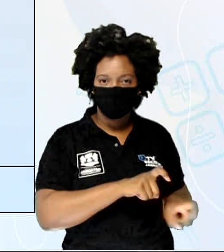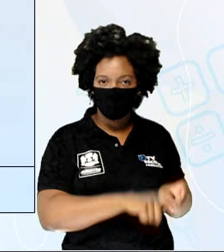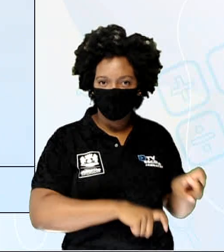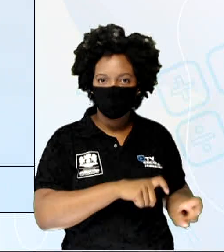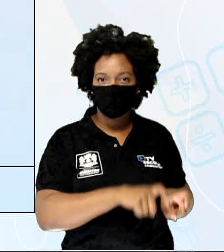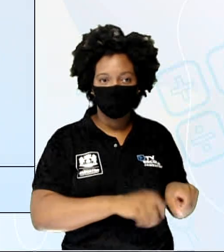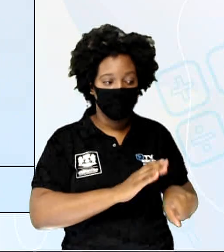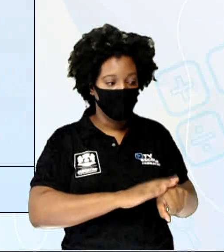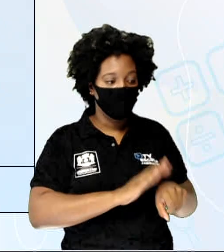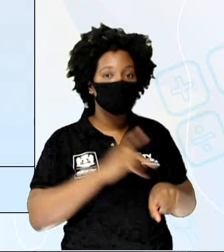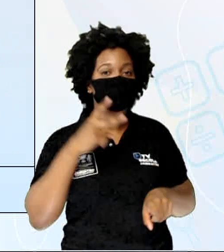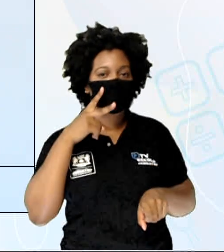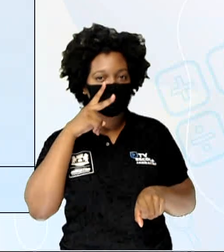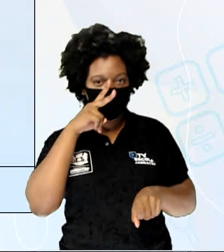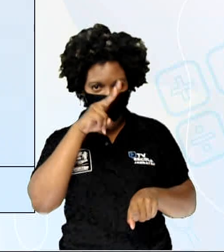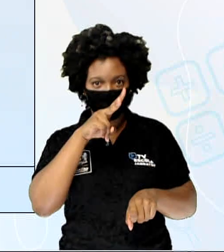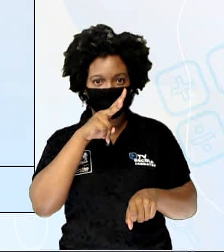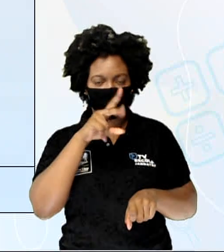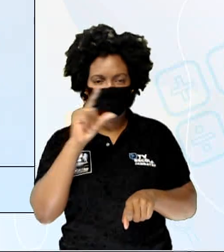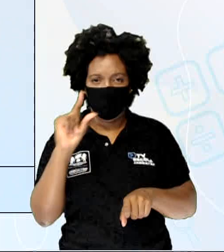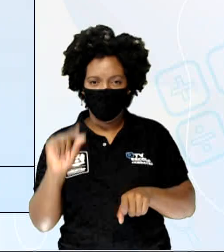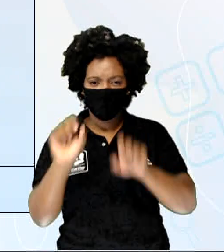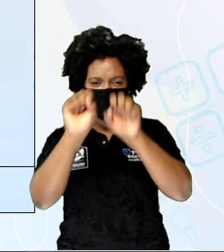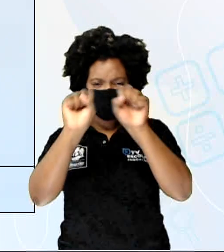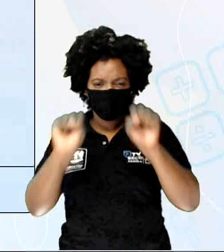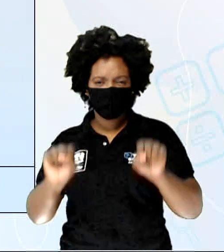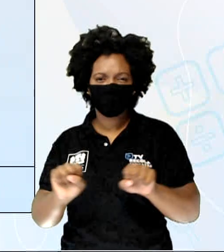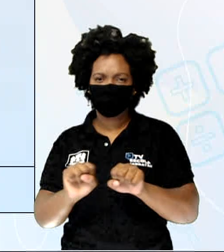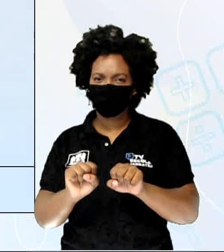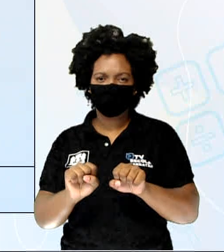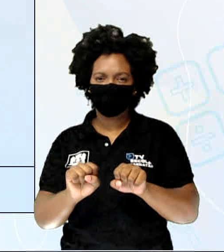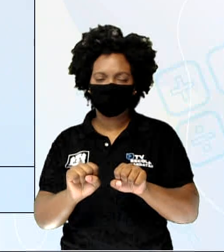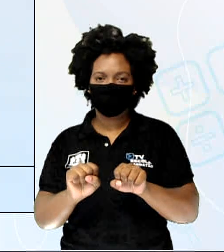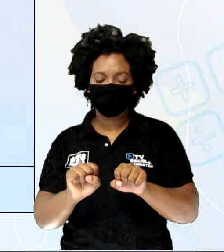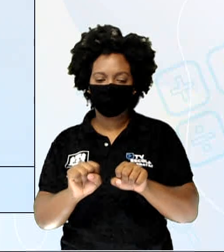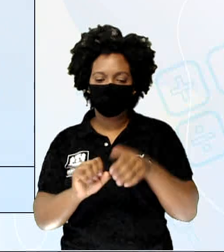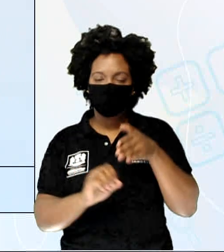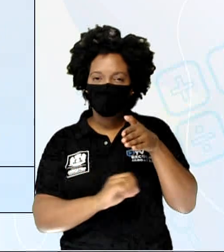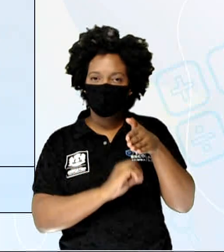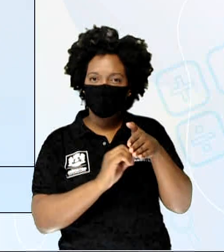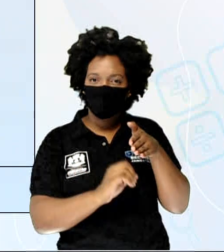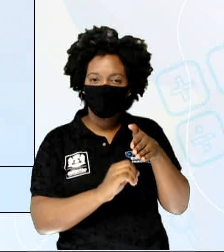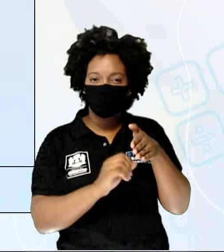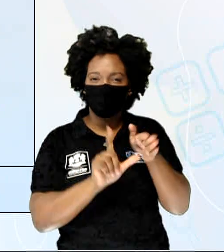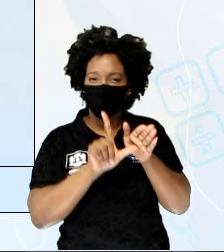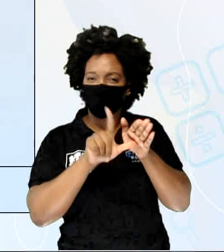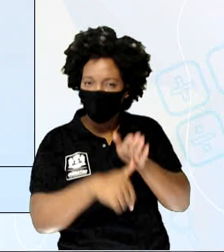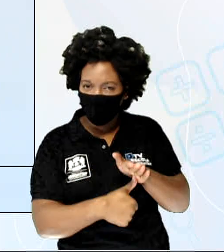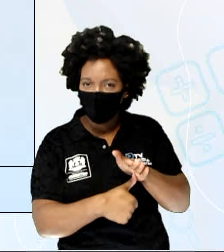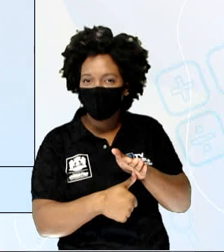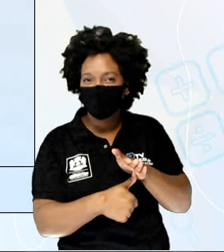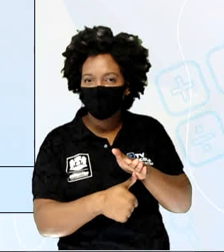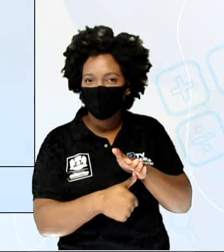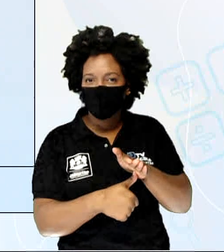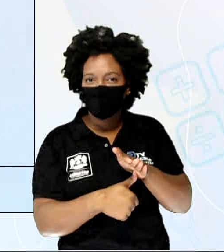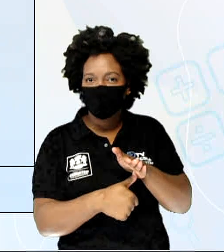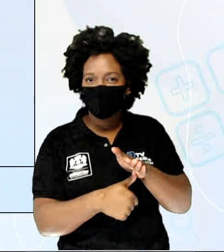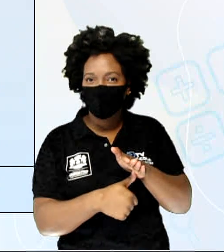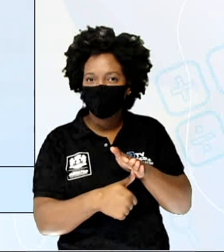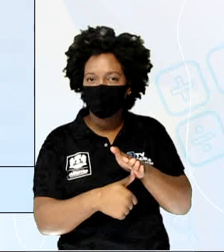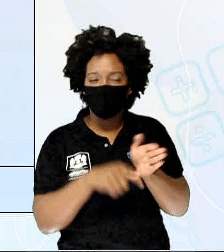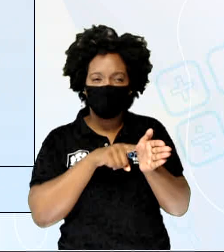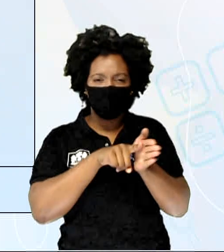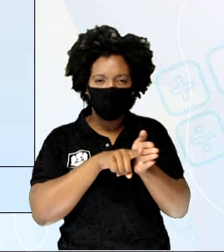países, pouca infraestrutura, industrialização tardia, IDH médio